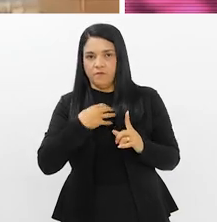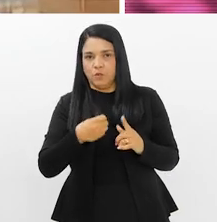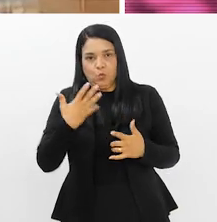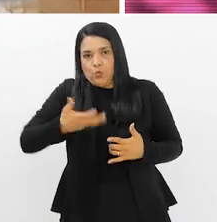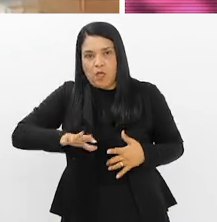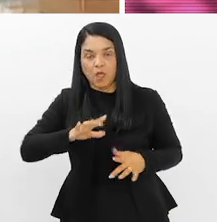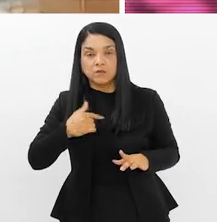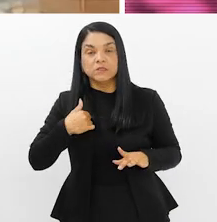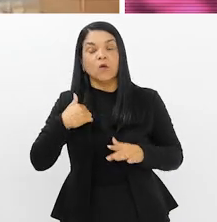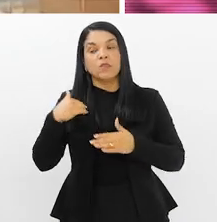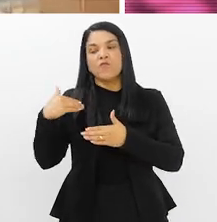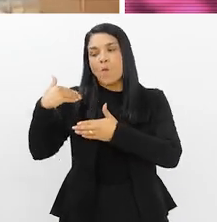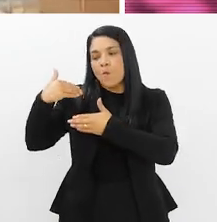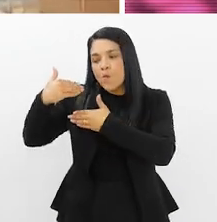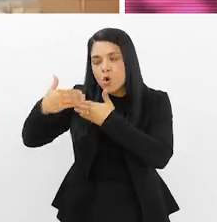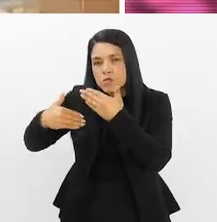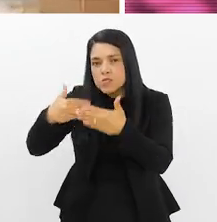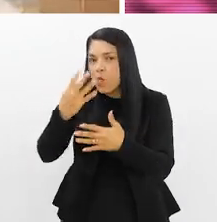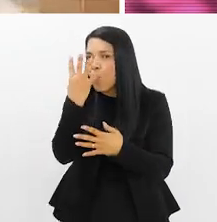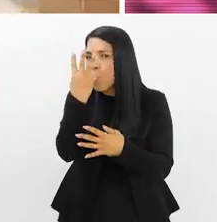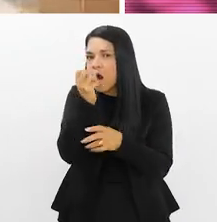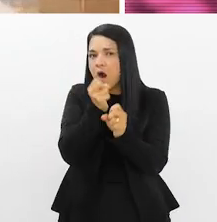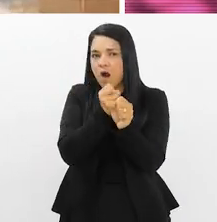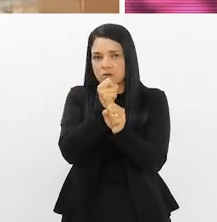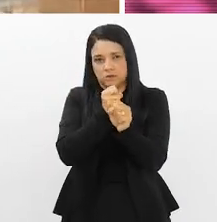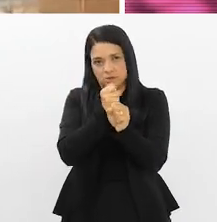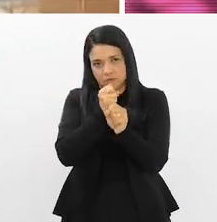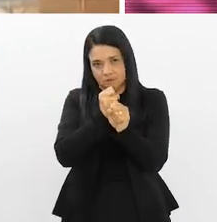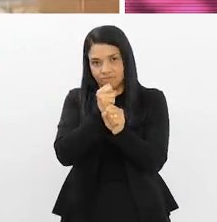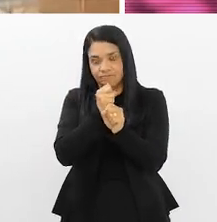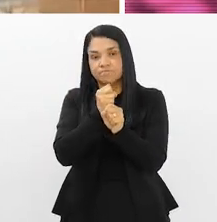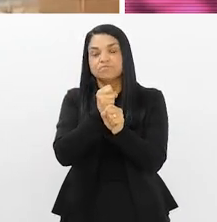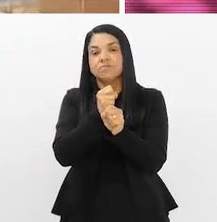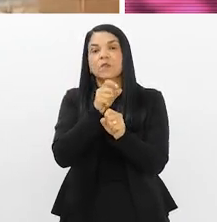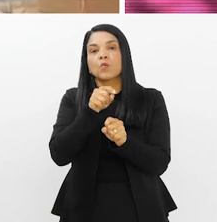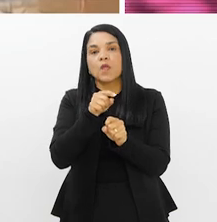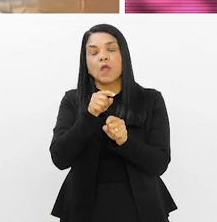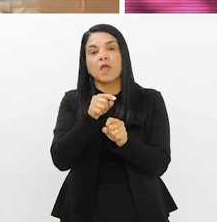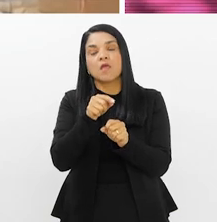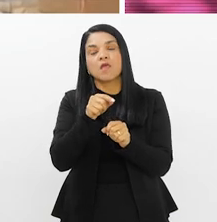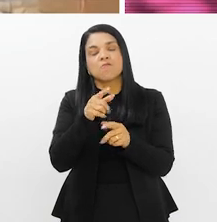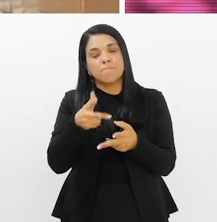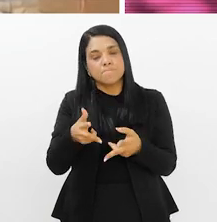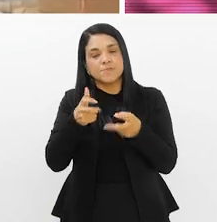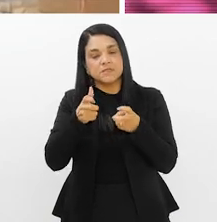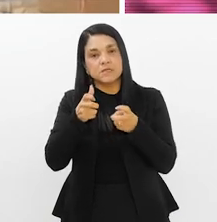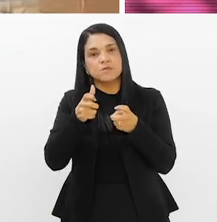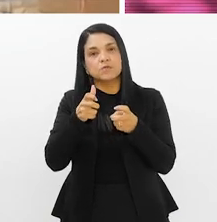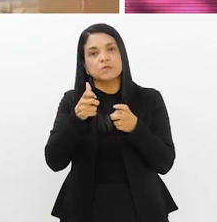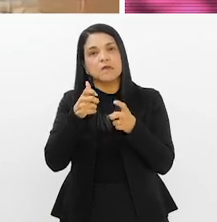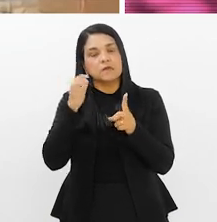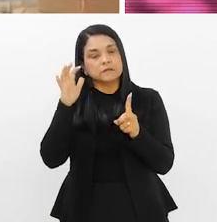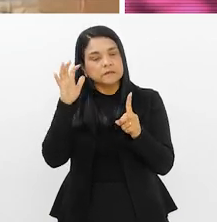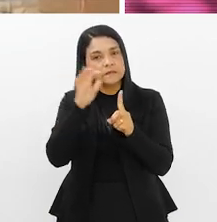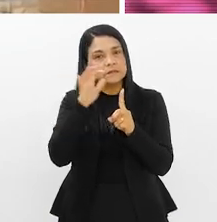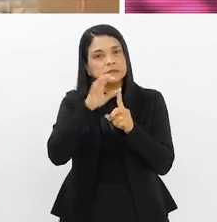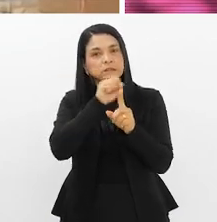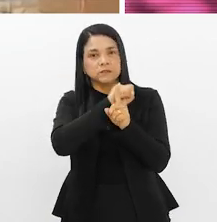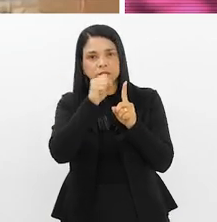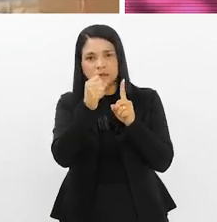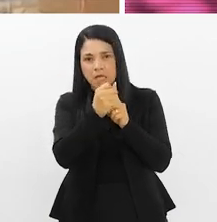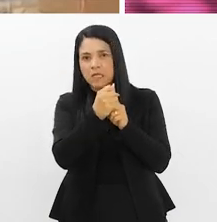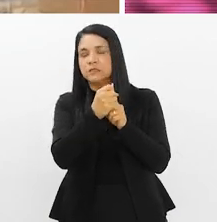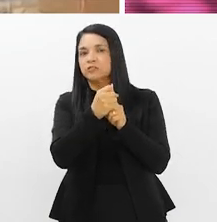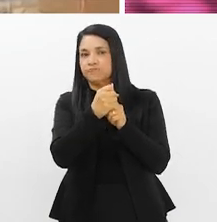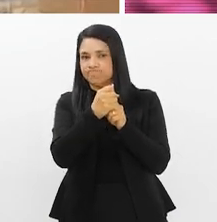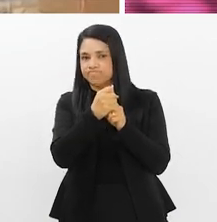Não, teve todo um processo, né? E eu vejo que isso muito é resultante da pressão social, dessa